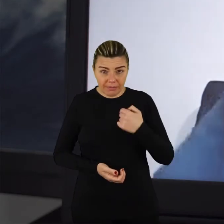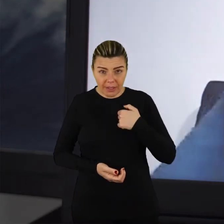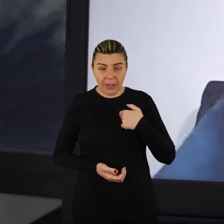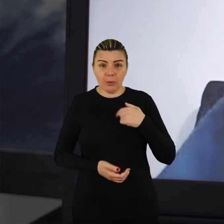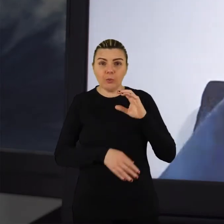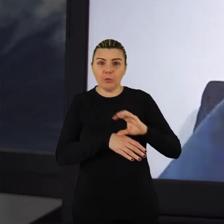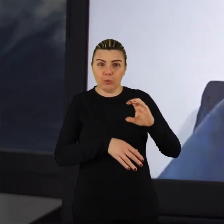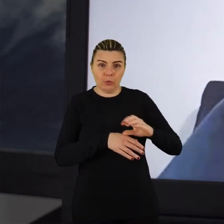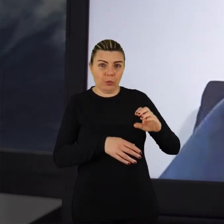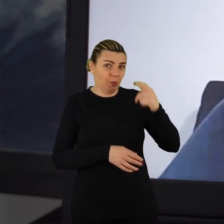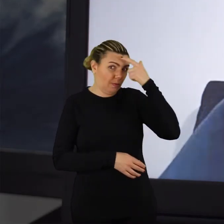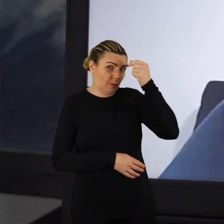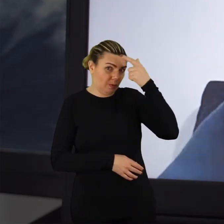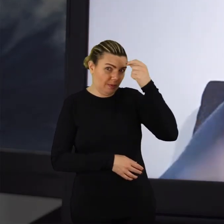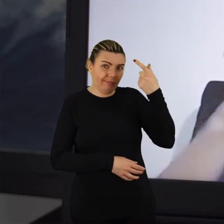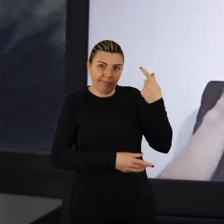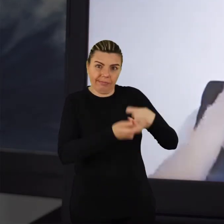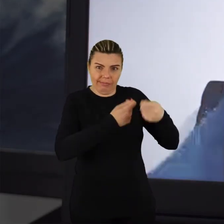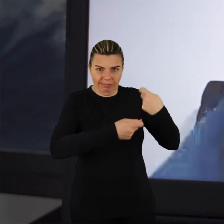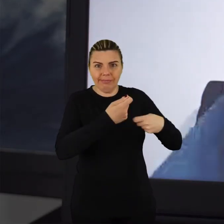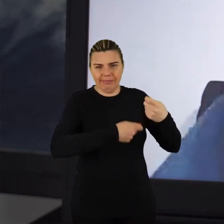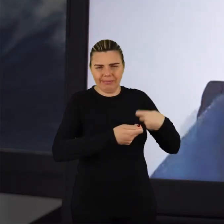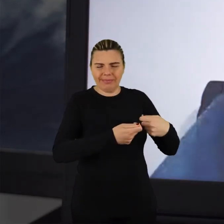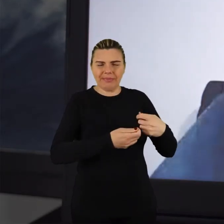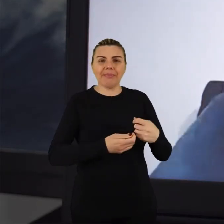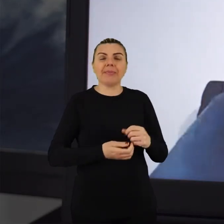faço faculdade de administração e